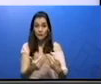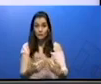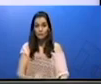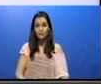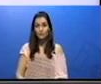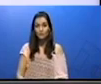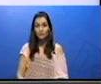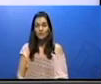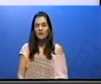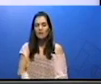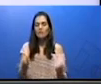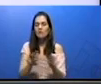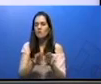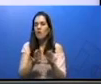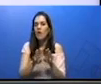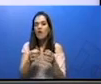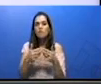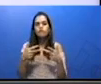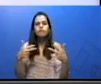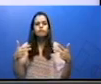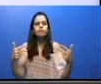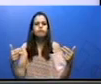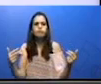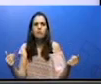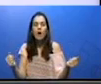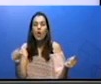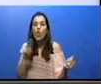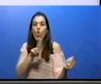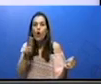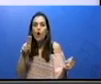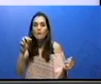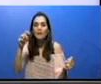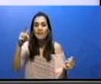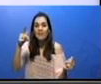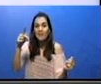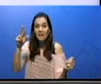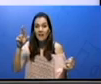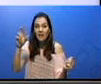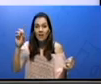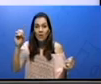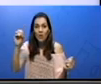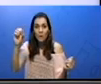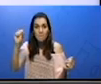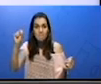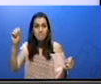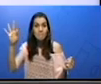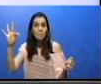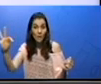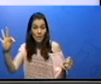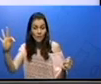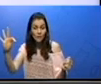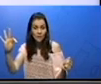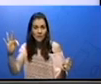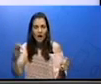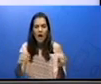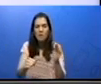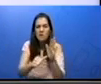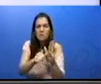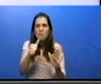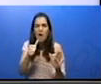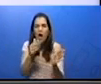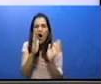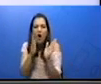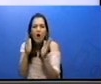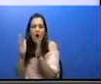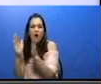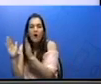proporções múltiplas, feita por Prost. Nessa reação, ela diz que a primeira ordem tem todas